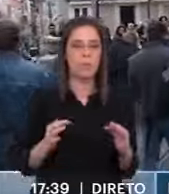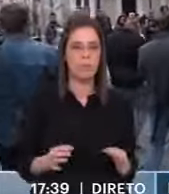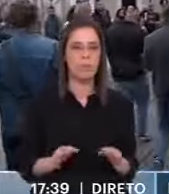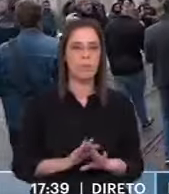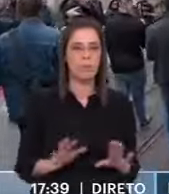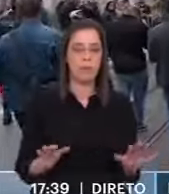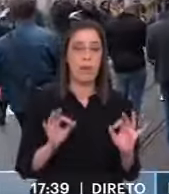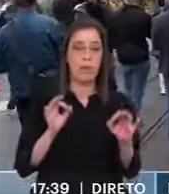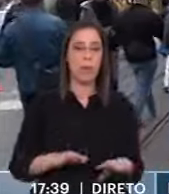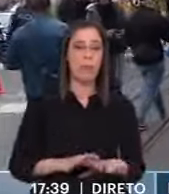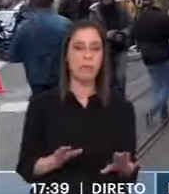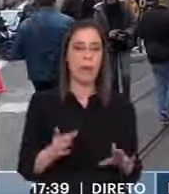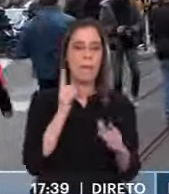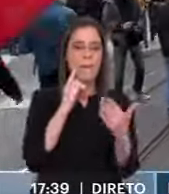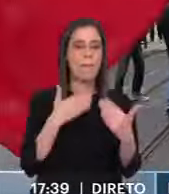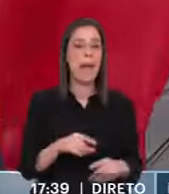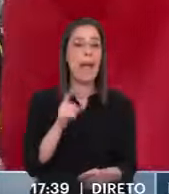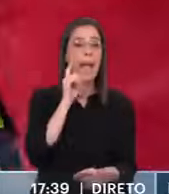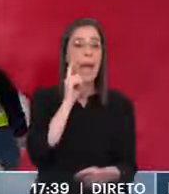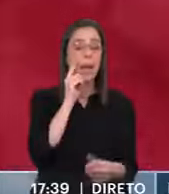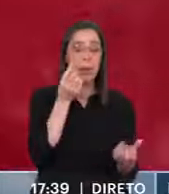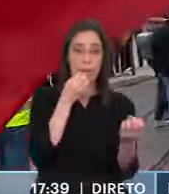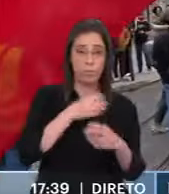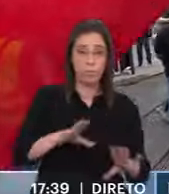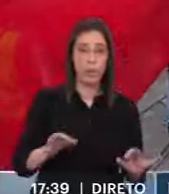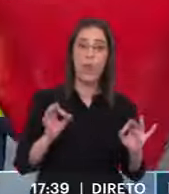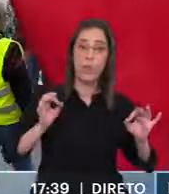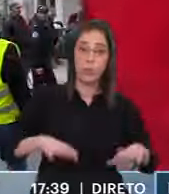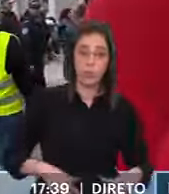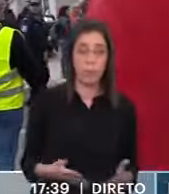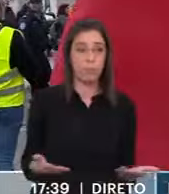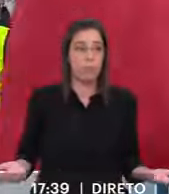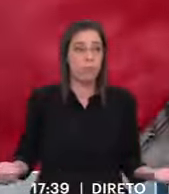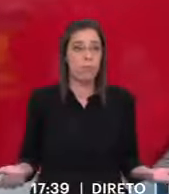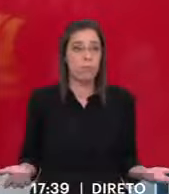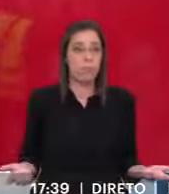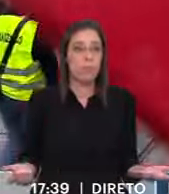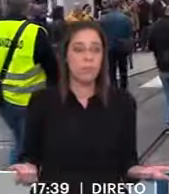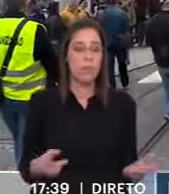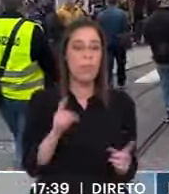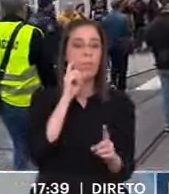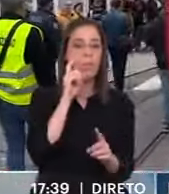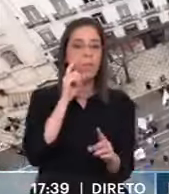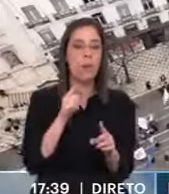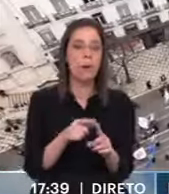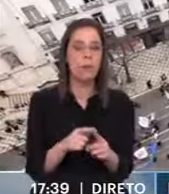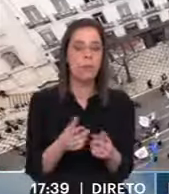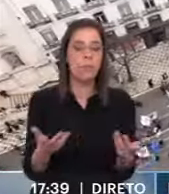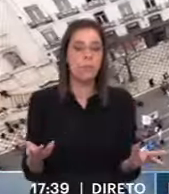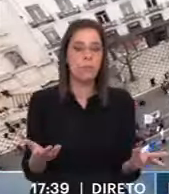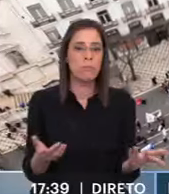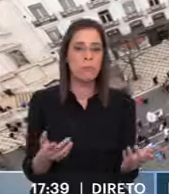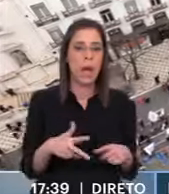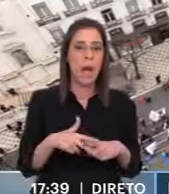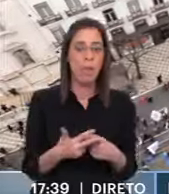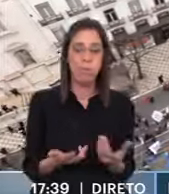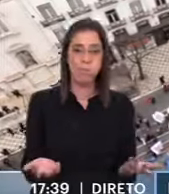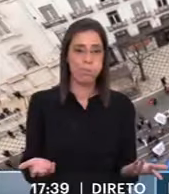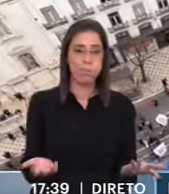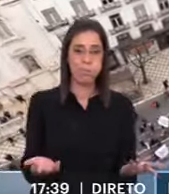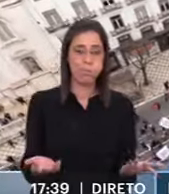já terminou o prazo de garantia e, portanto, terminado, não há quem possa garantir aqui o seu arranjo,